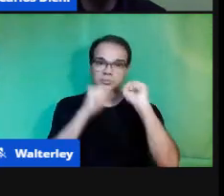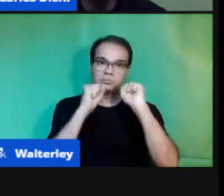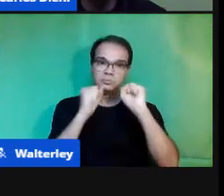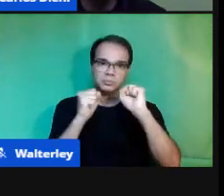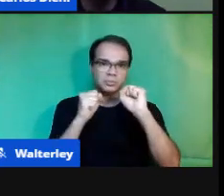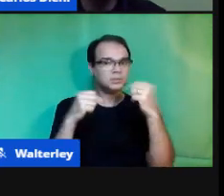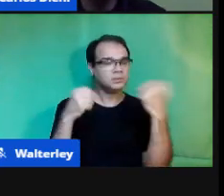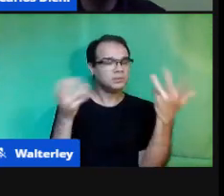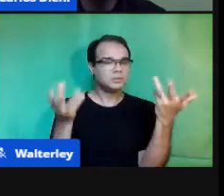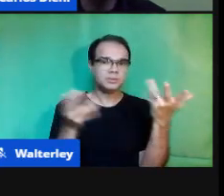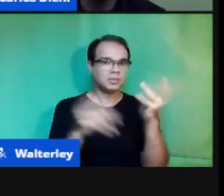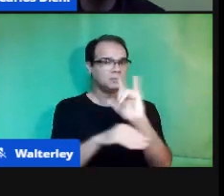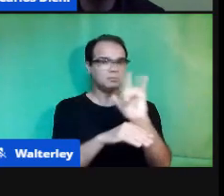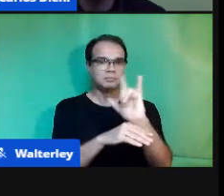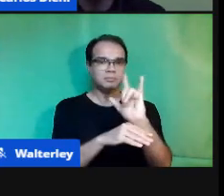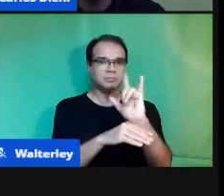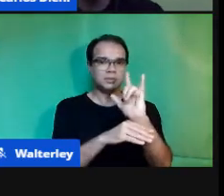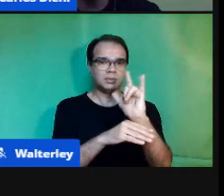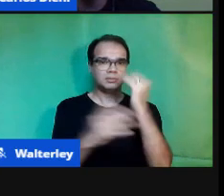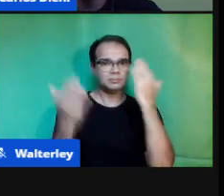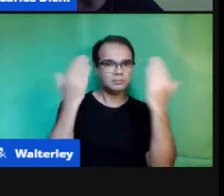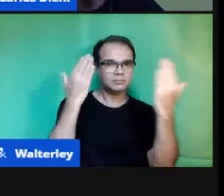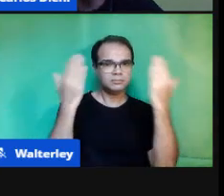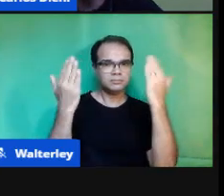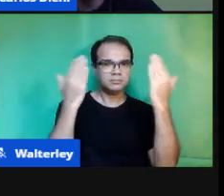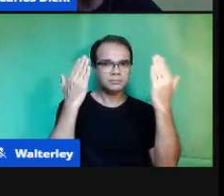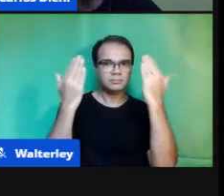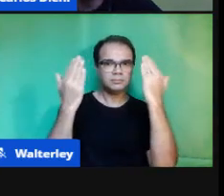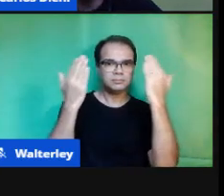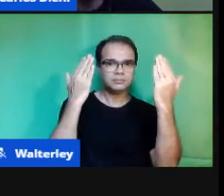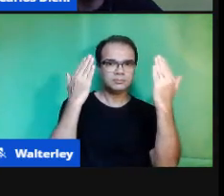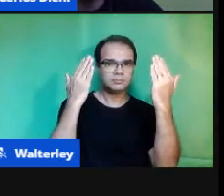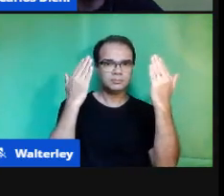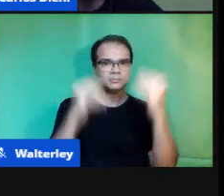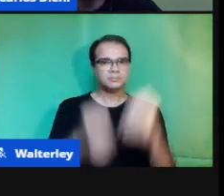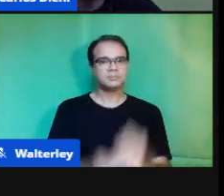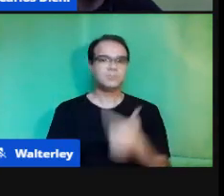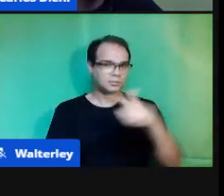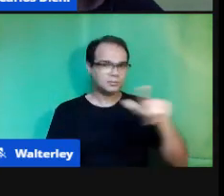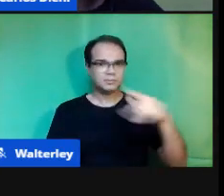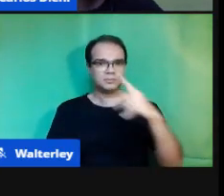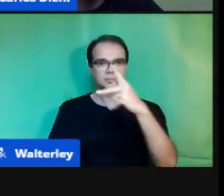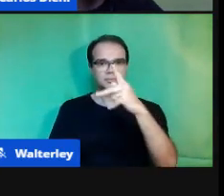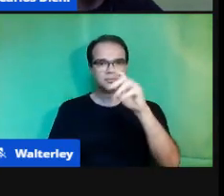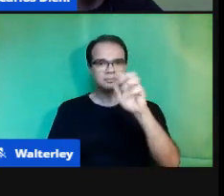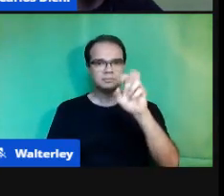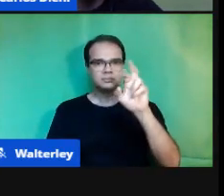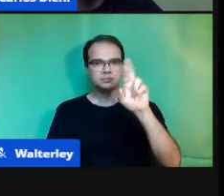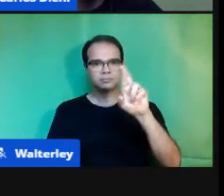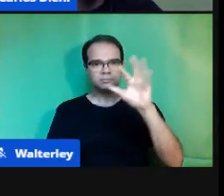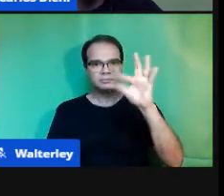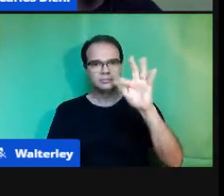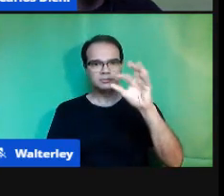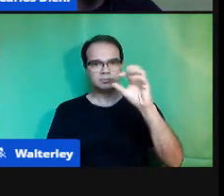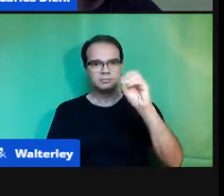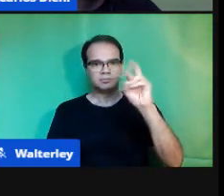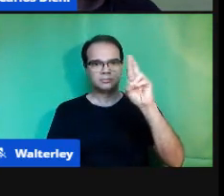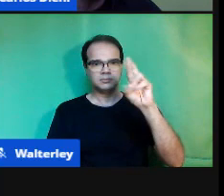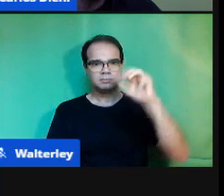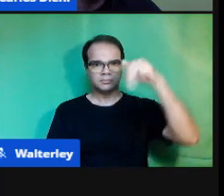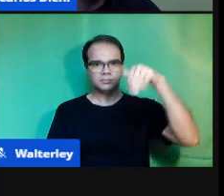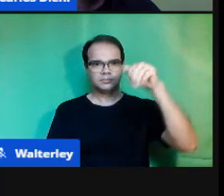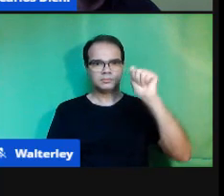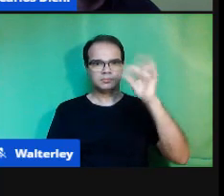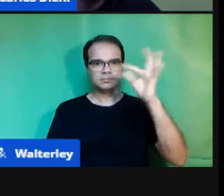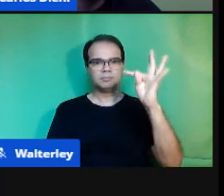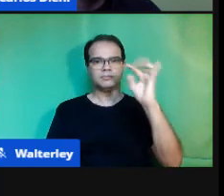de documentário reflexivo. Modo performático. O modo performático, ele é muito parecido com